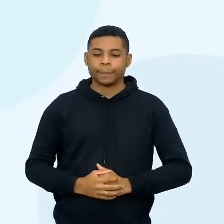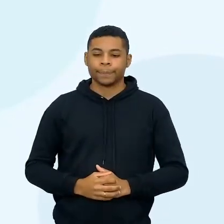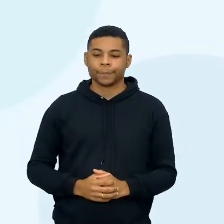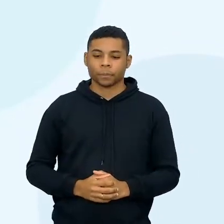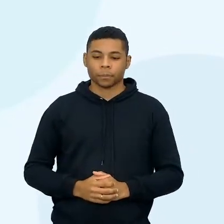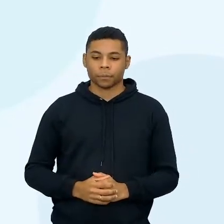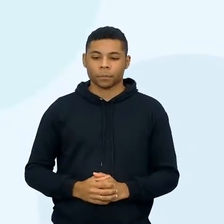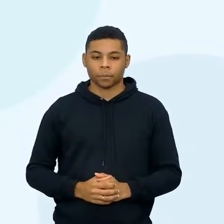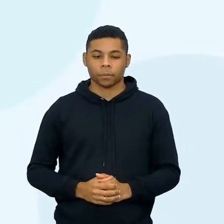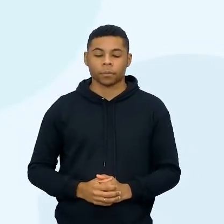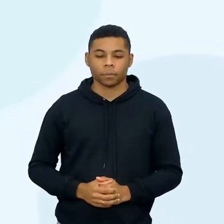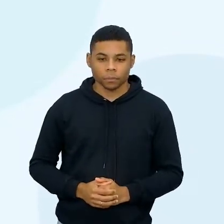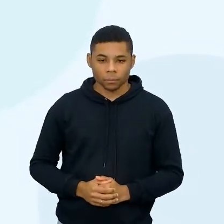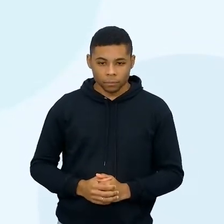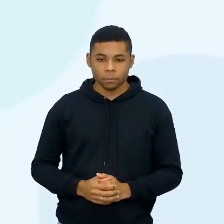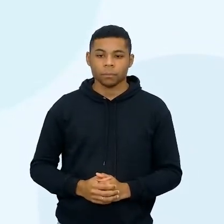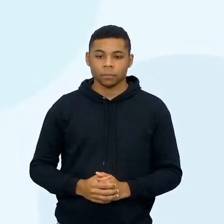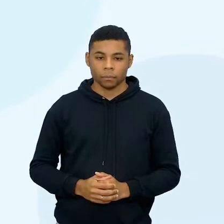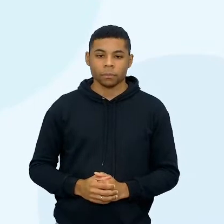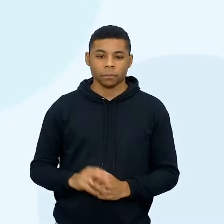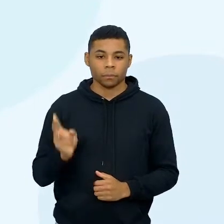de biológicas, que é